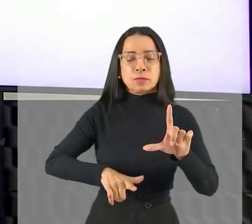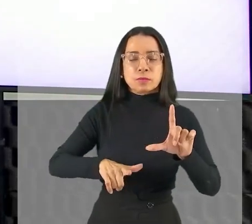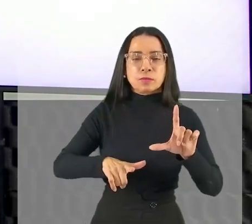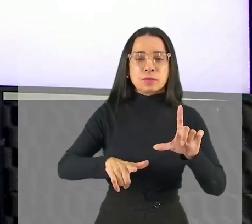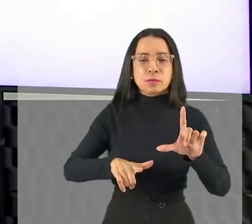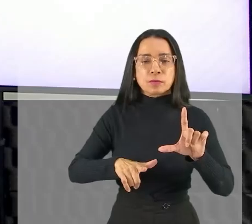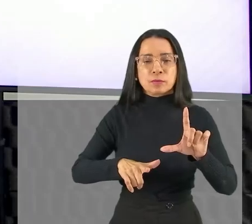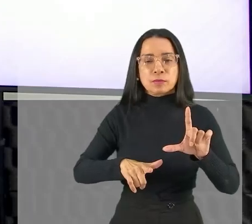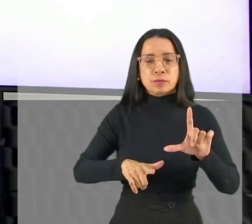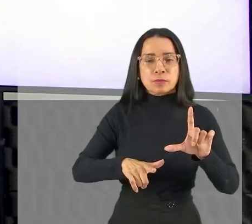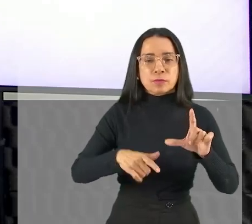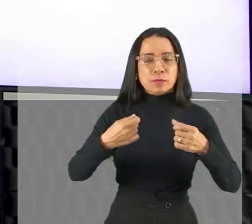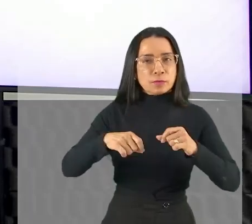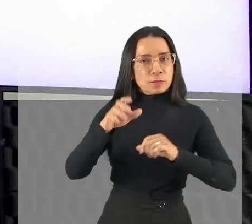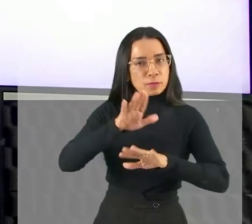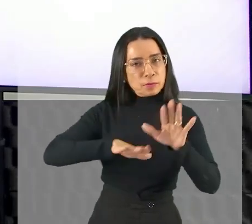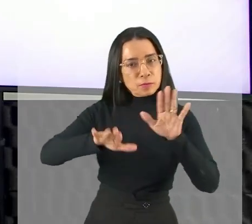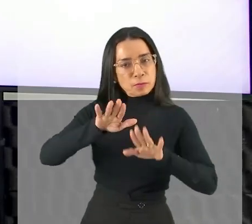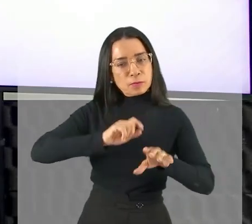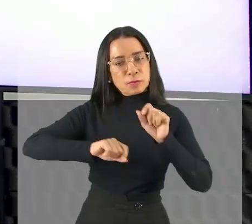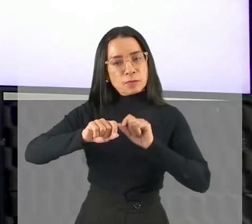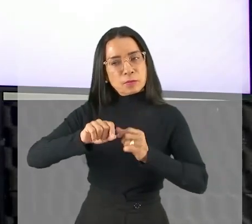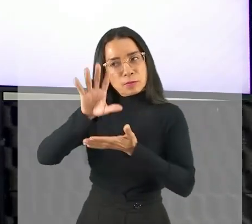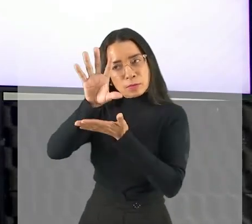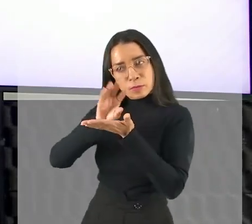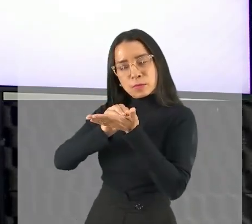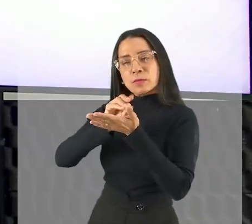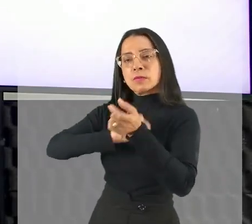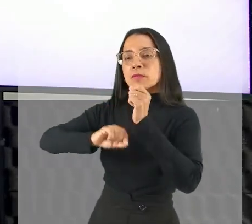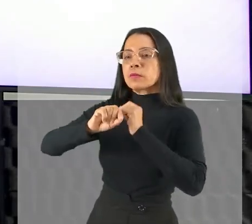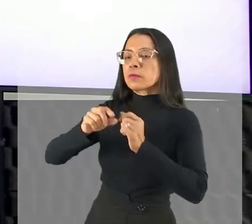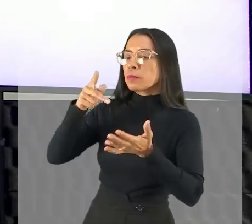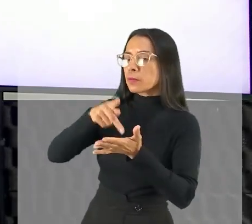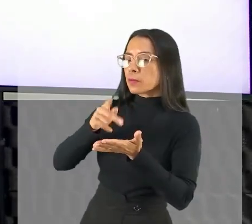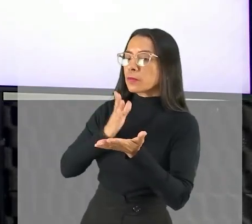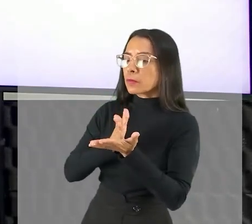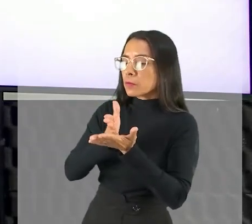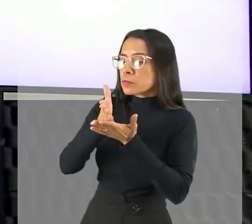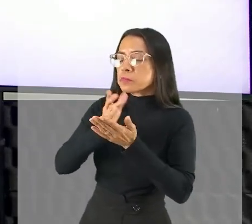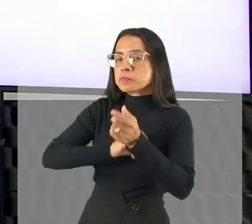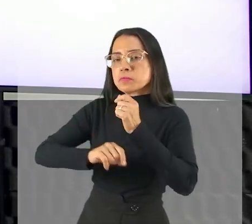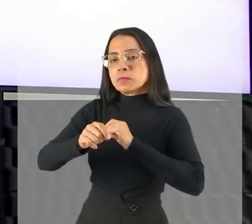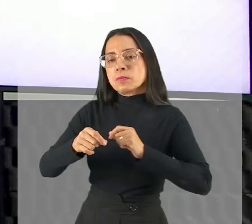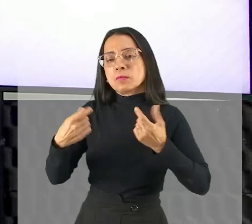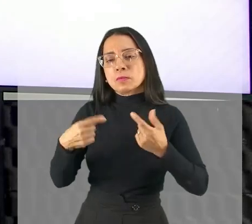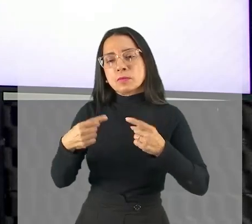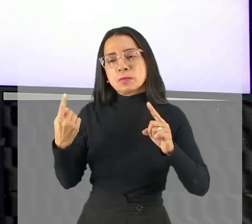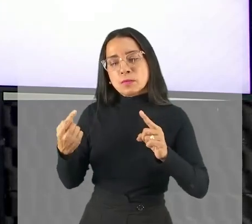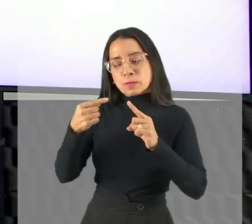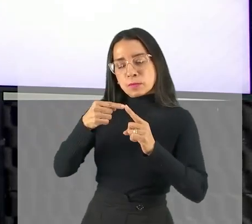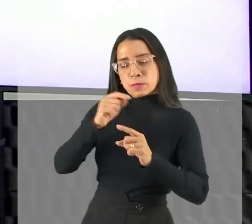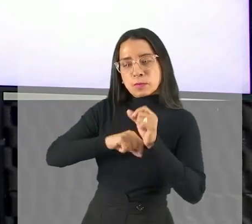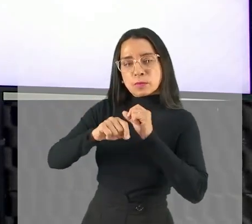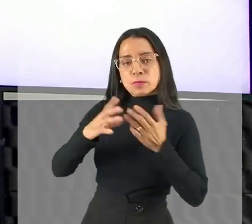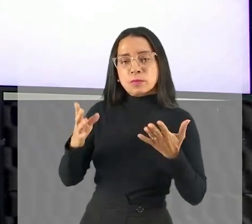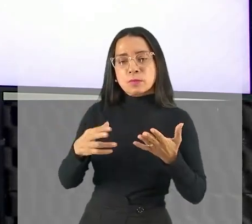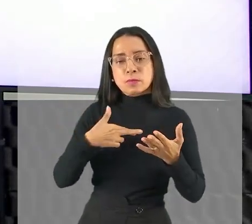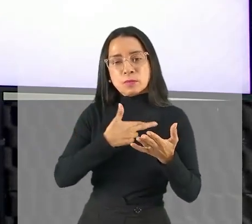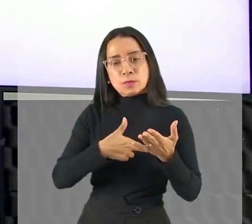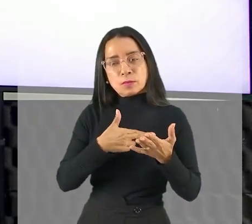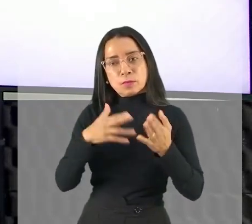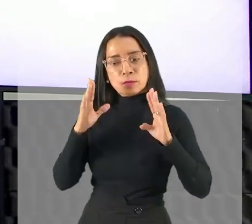fiel. E aí a gente tem que ter cuidado, porque quando a gente fala de retrato fiel, a gente trata da objetividade, né? O romantismo,